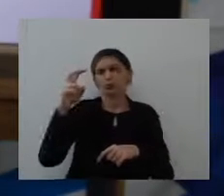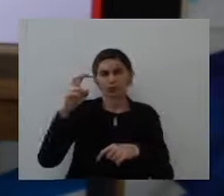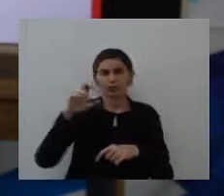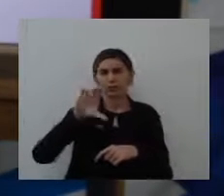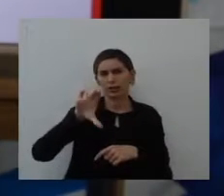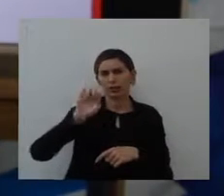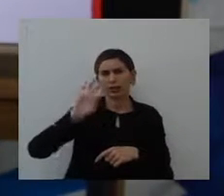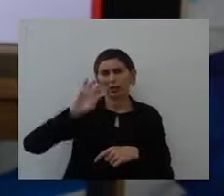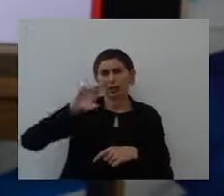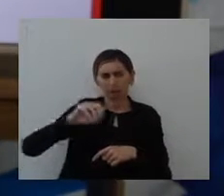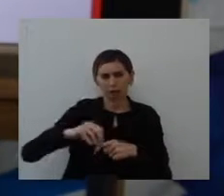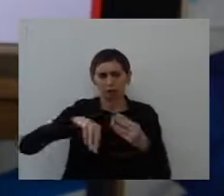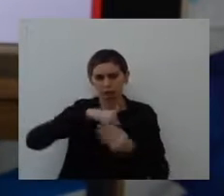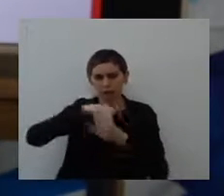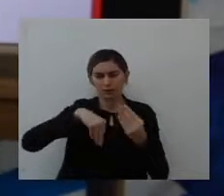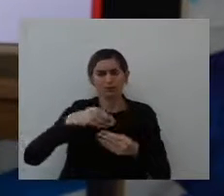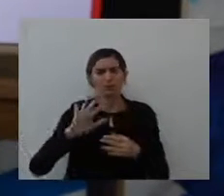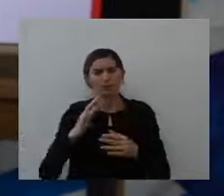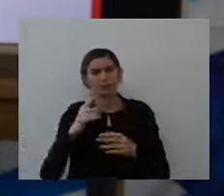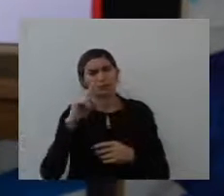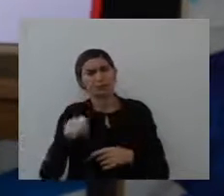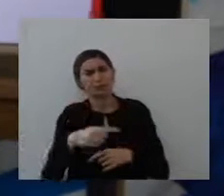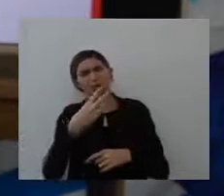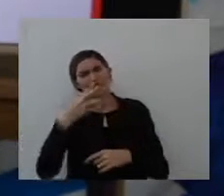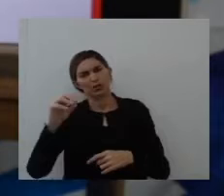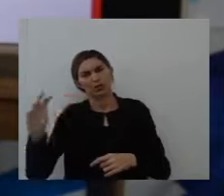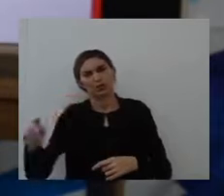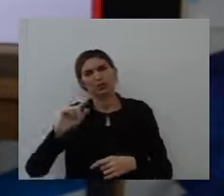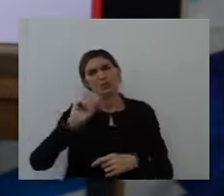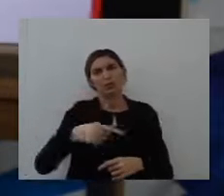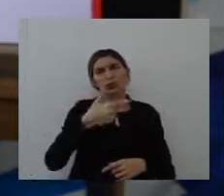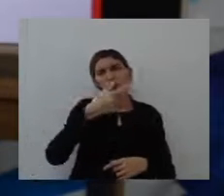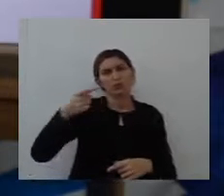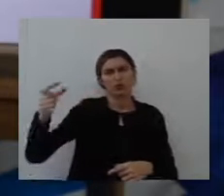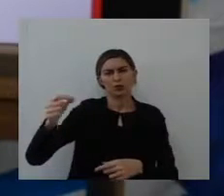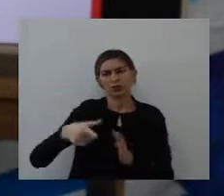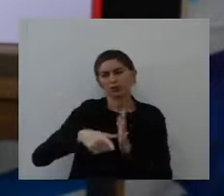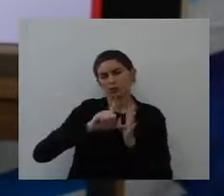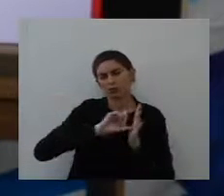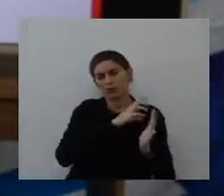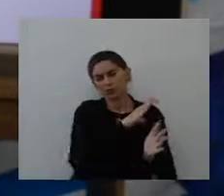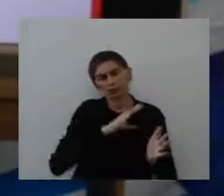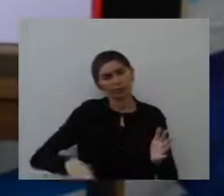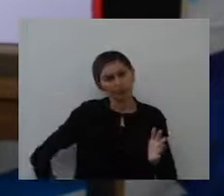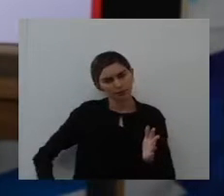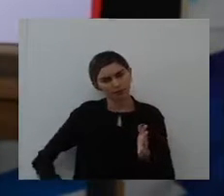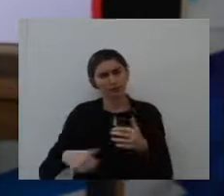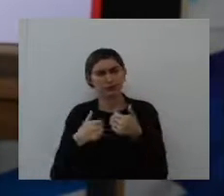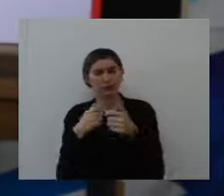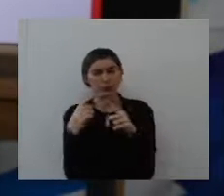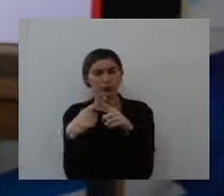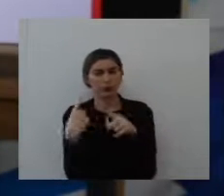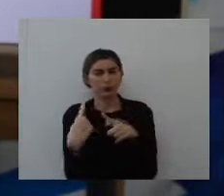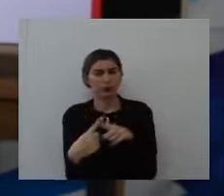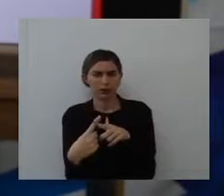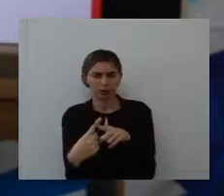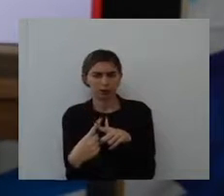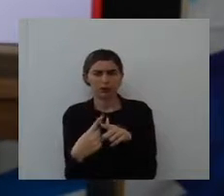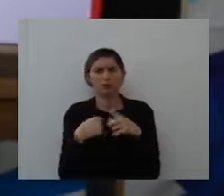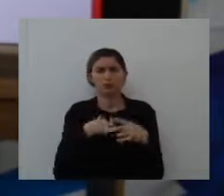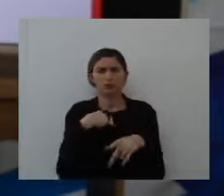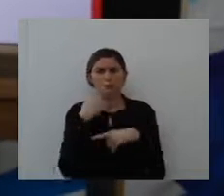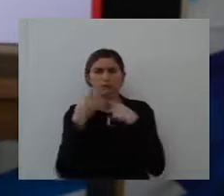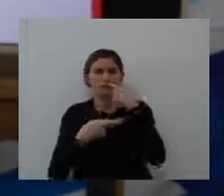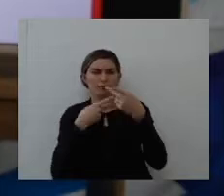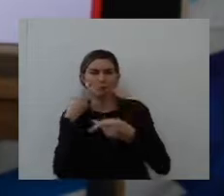se deu provavelmente entre 1300 e 1200 a.C., tá bem? Por que a gente